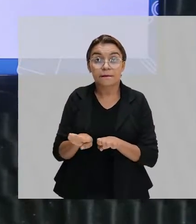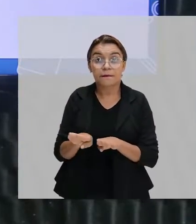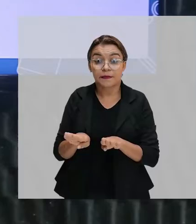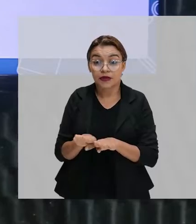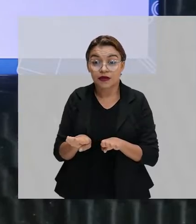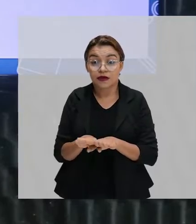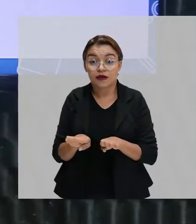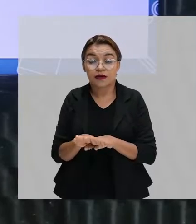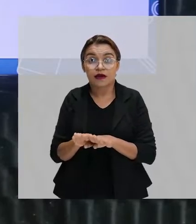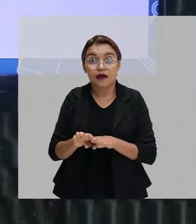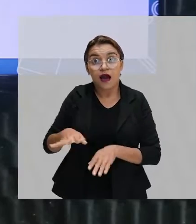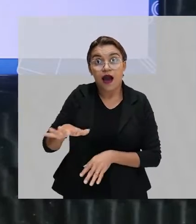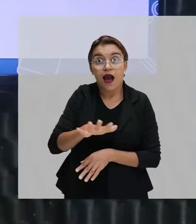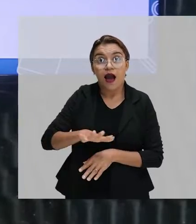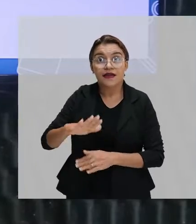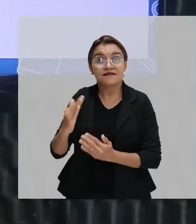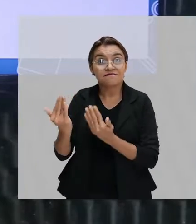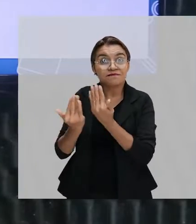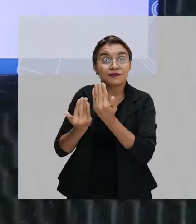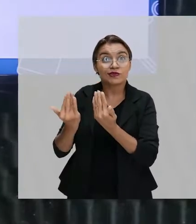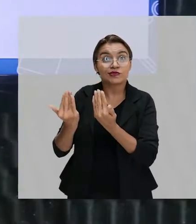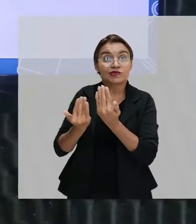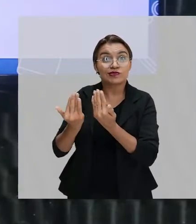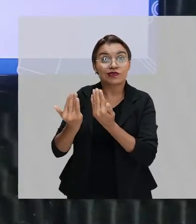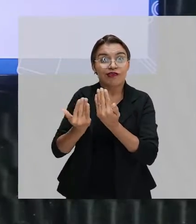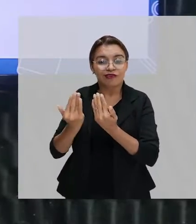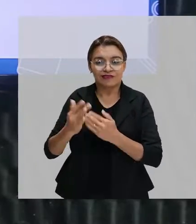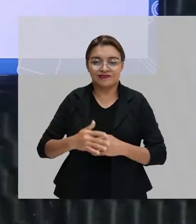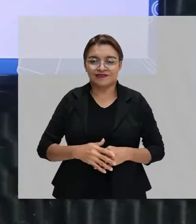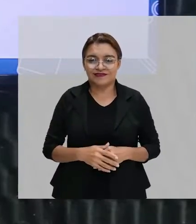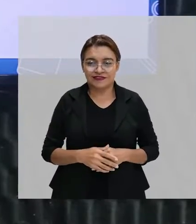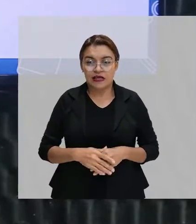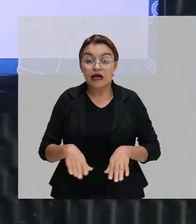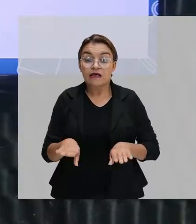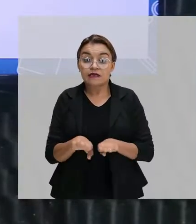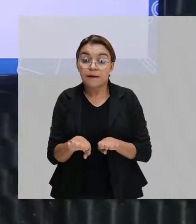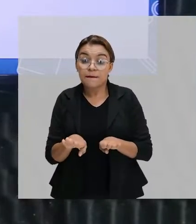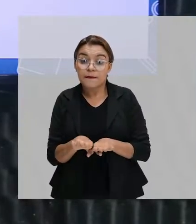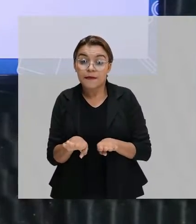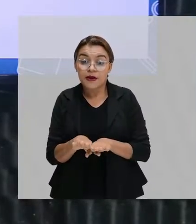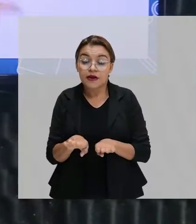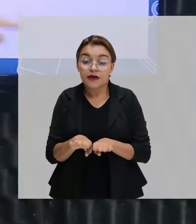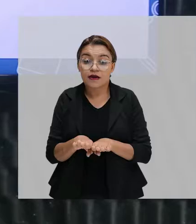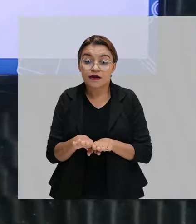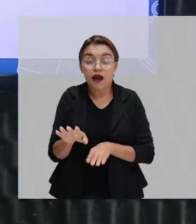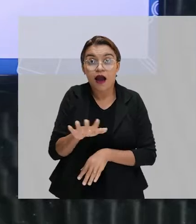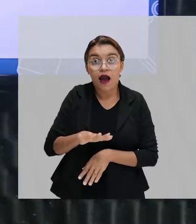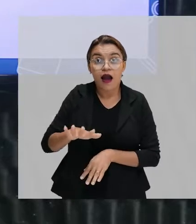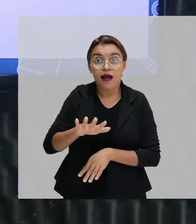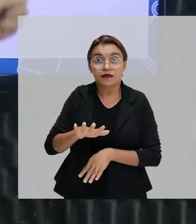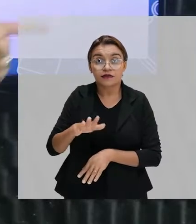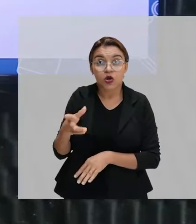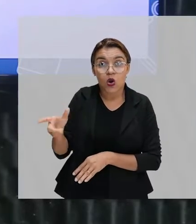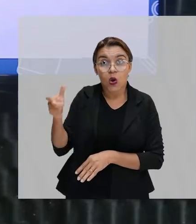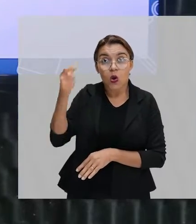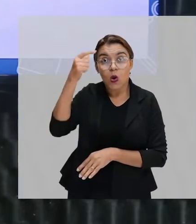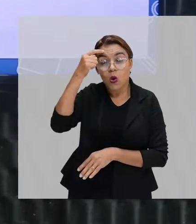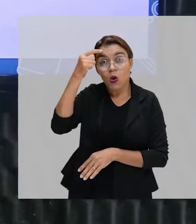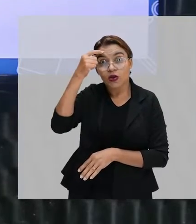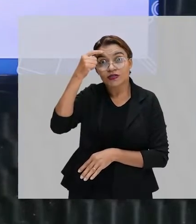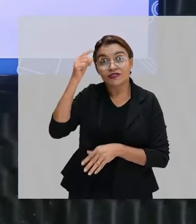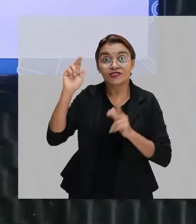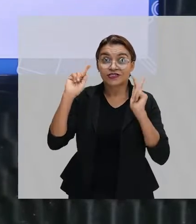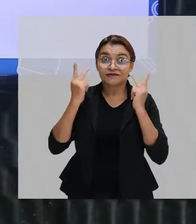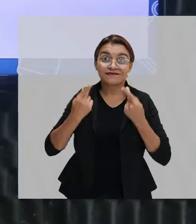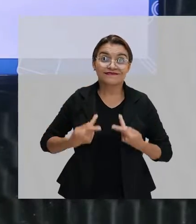psicológicos do indivíduo e a educação física ela trabalha os aspectos cognitivos